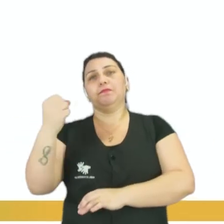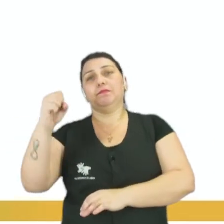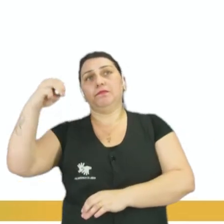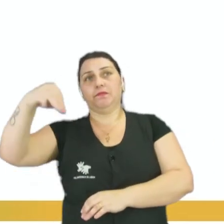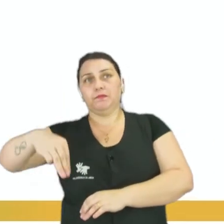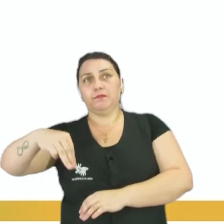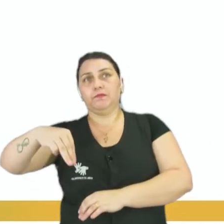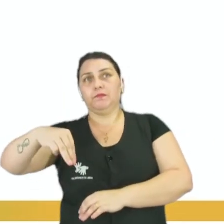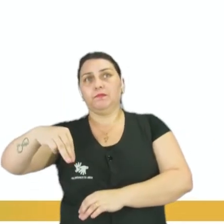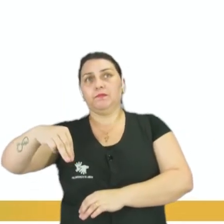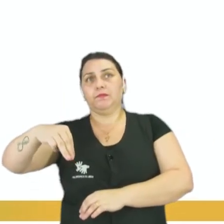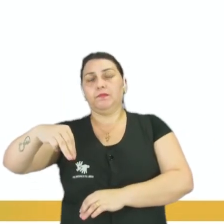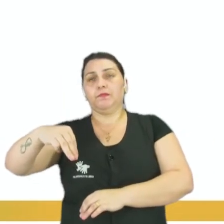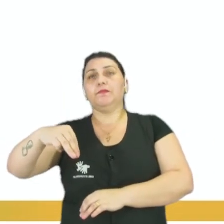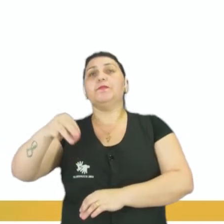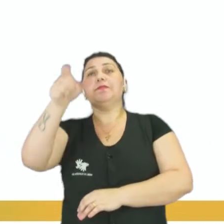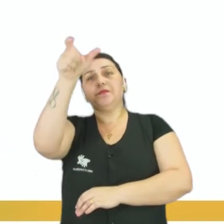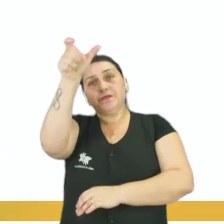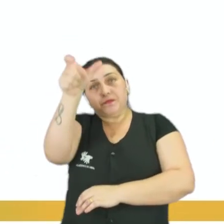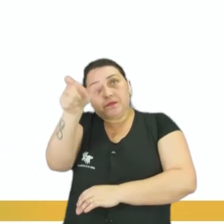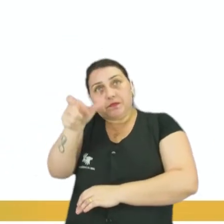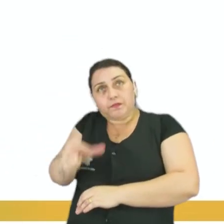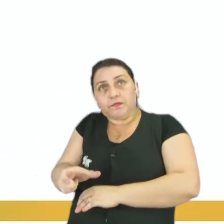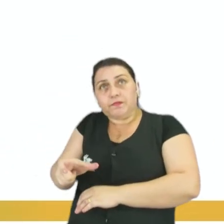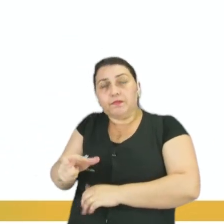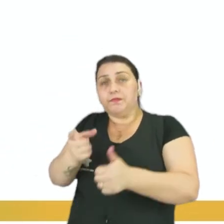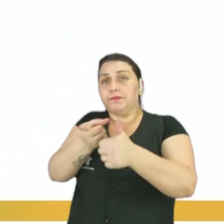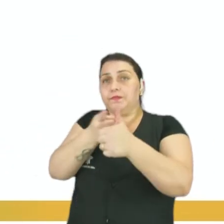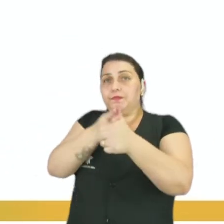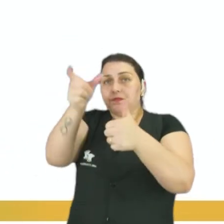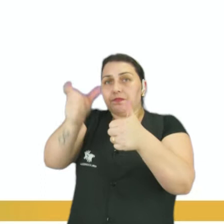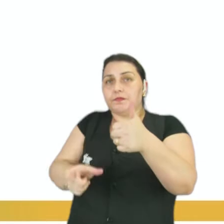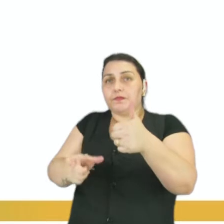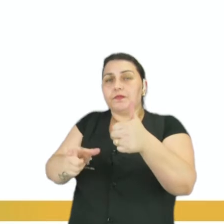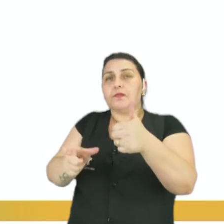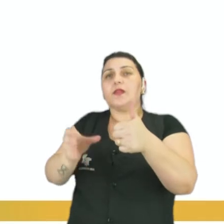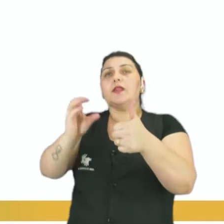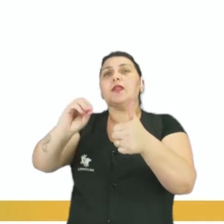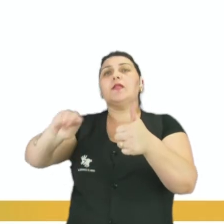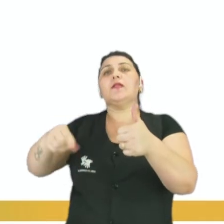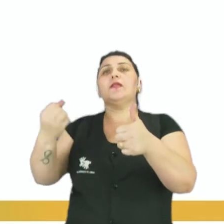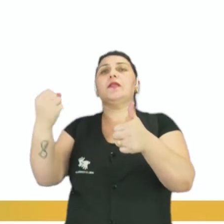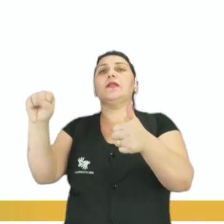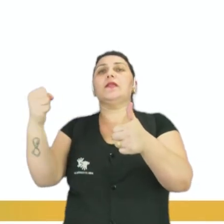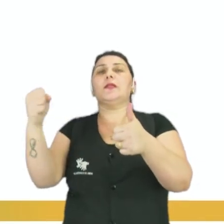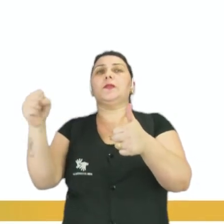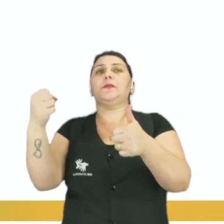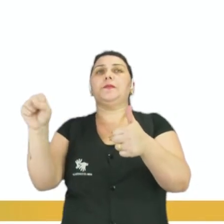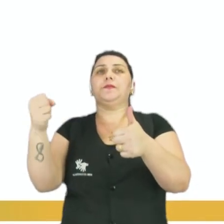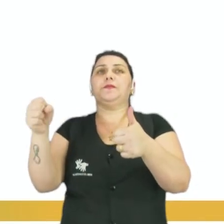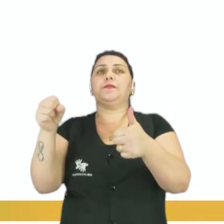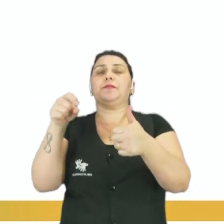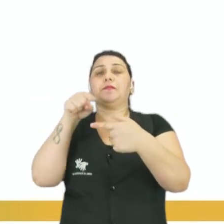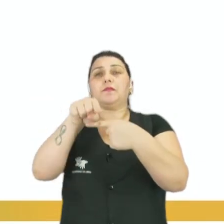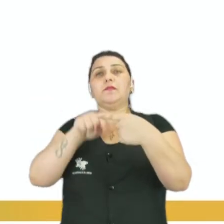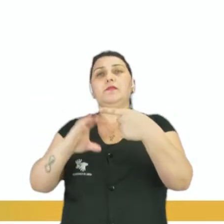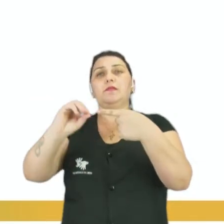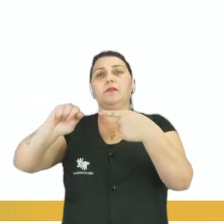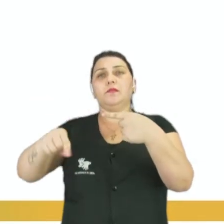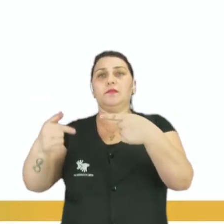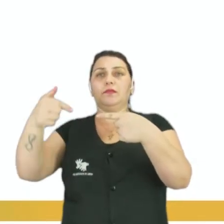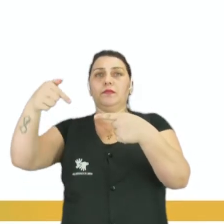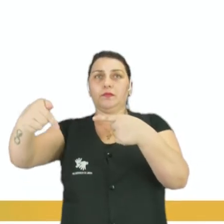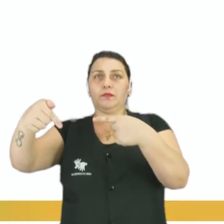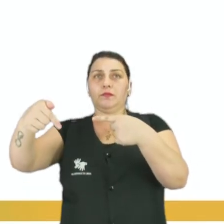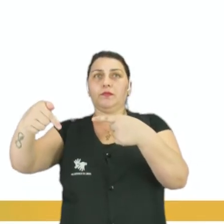0,8 na colônia de comprimento e como 0,8 dividido para